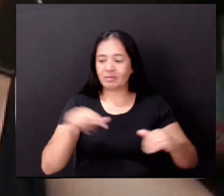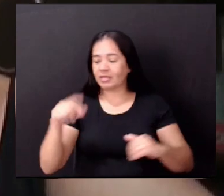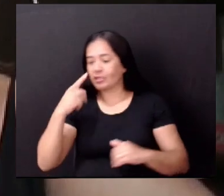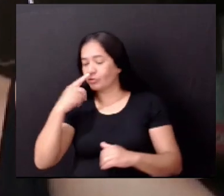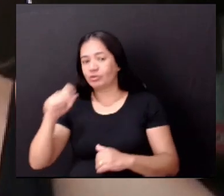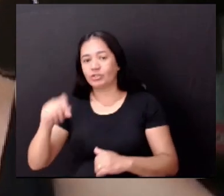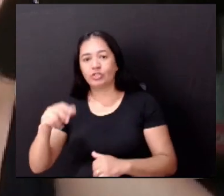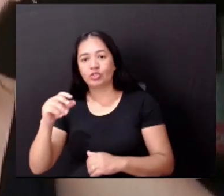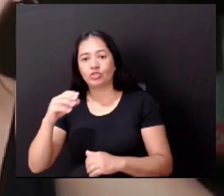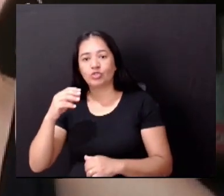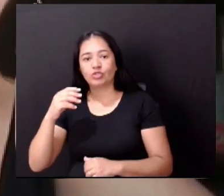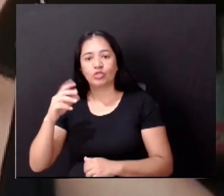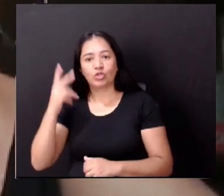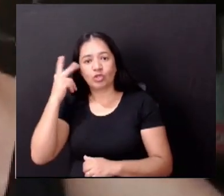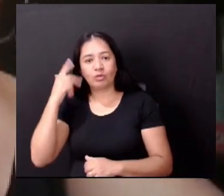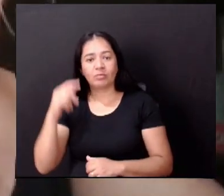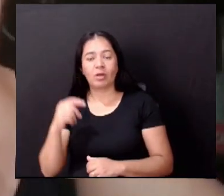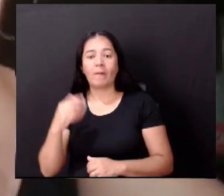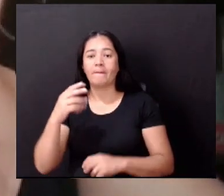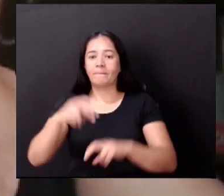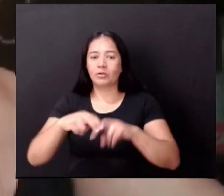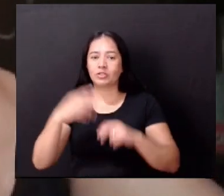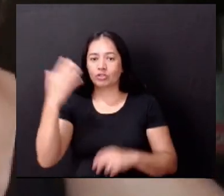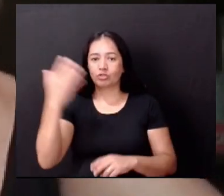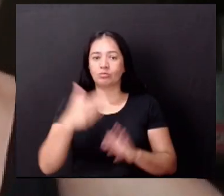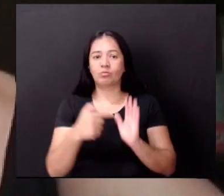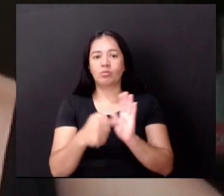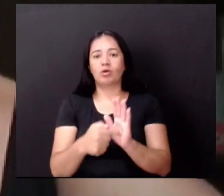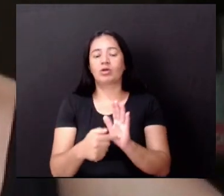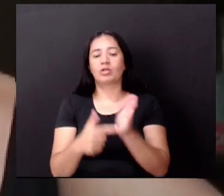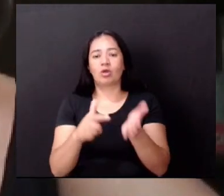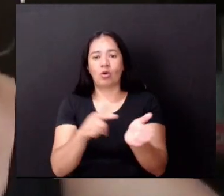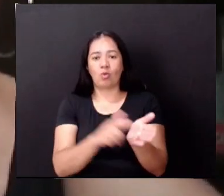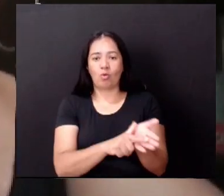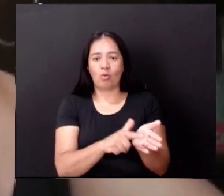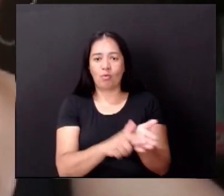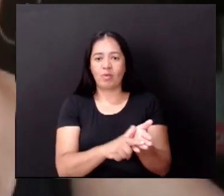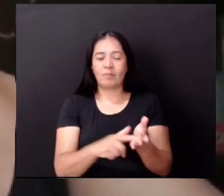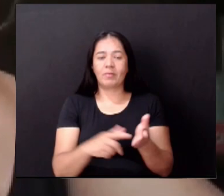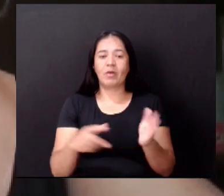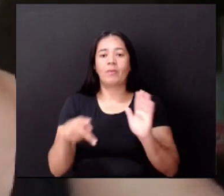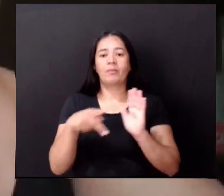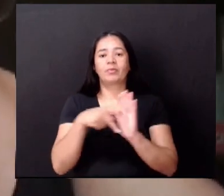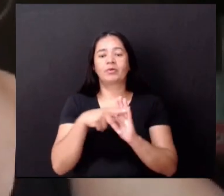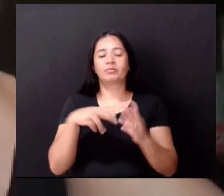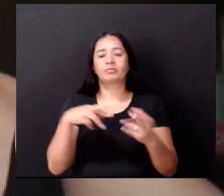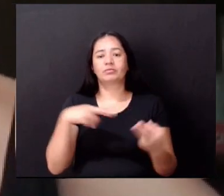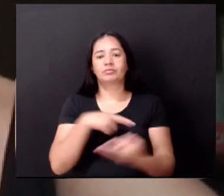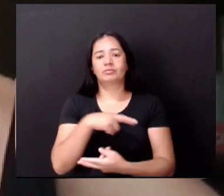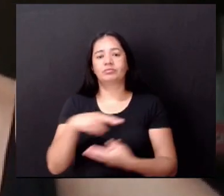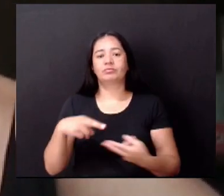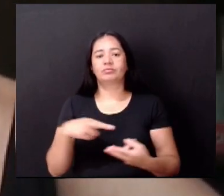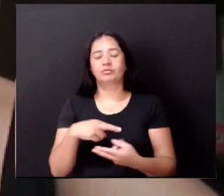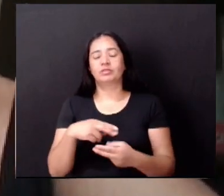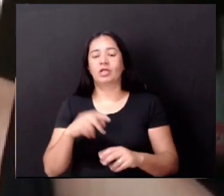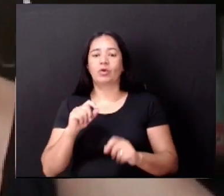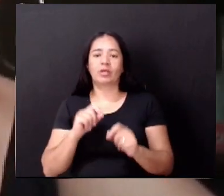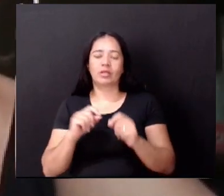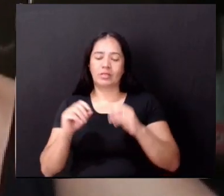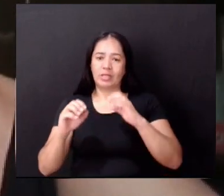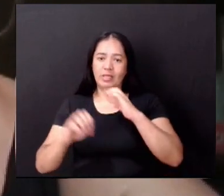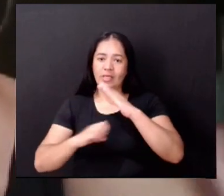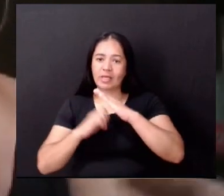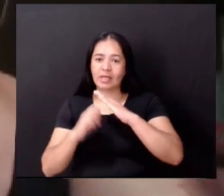perdendo o material. Dessa consciência, o livro mostra muito, através do papel dos recicladores, né, que